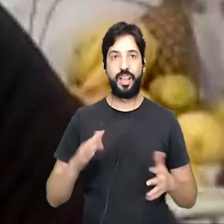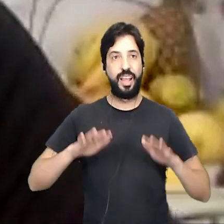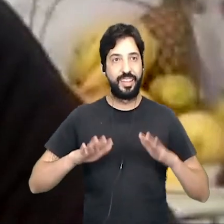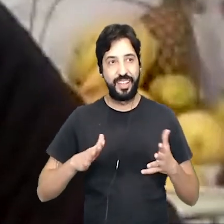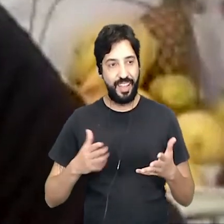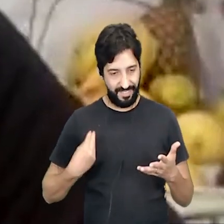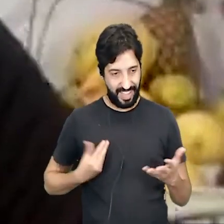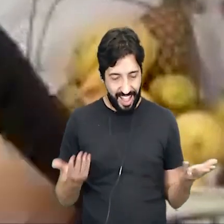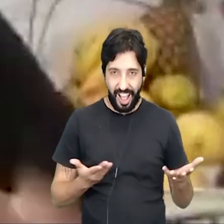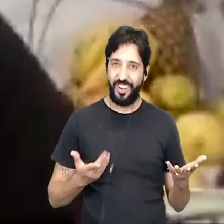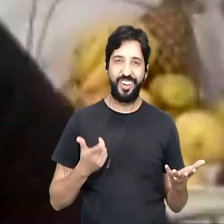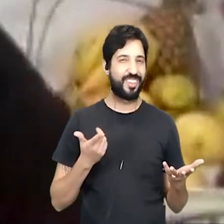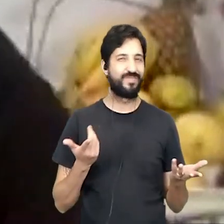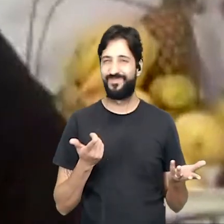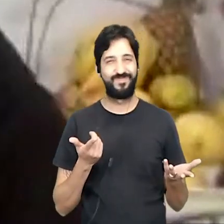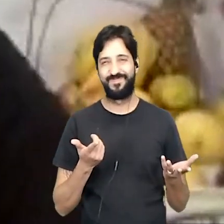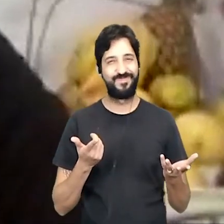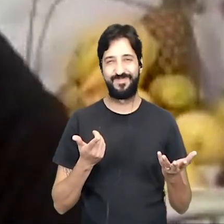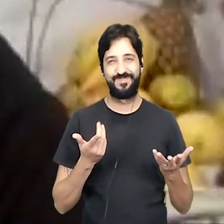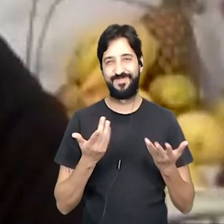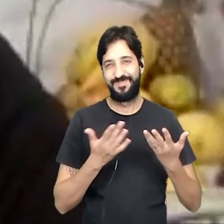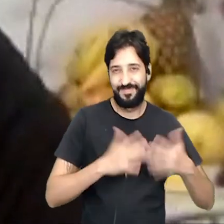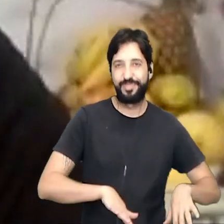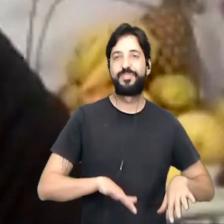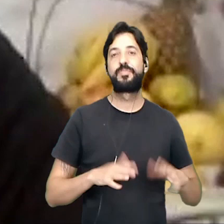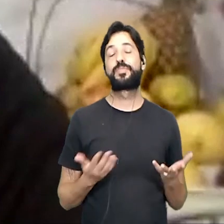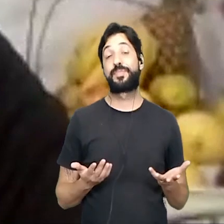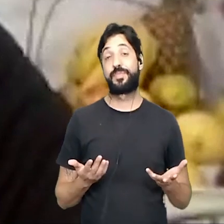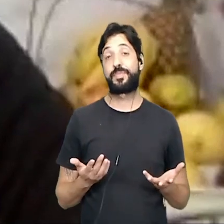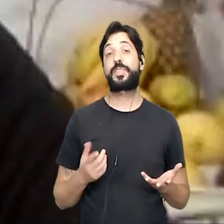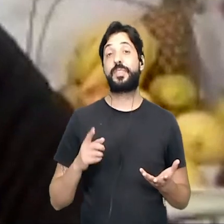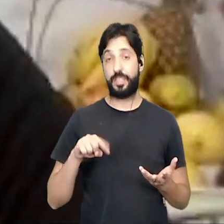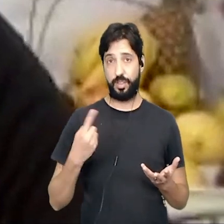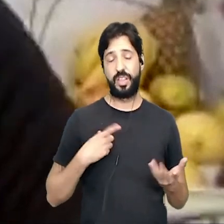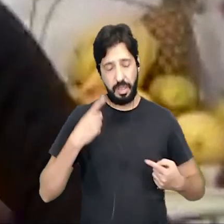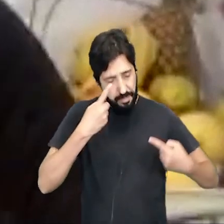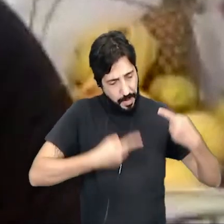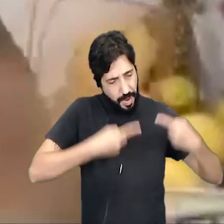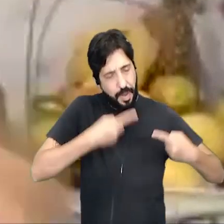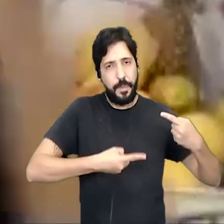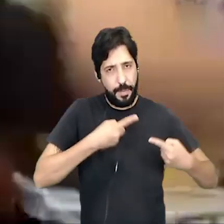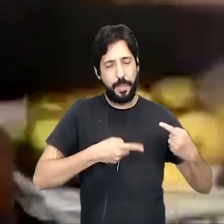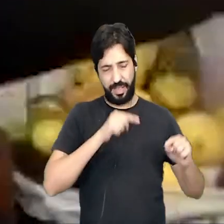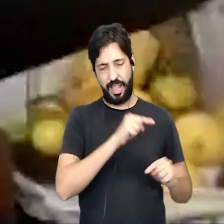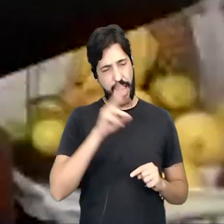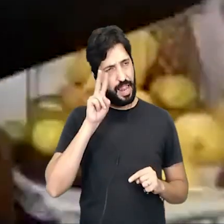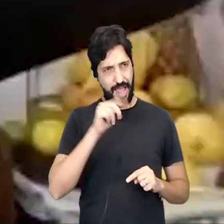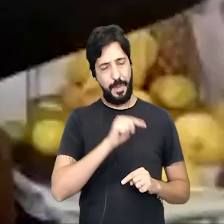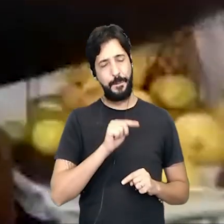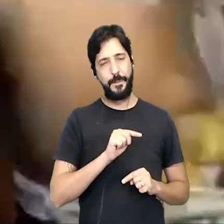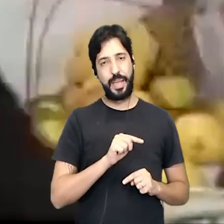vezes essa já não está nos bastando. Então, a gente a gente estava muito nessa discussão, a